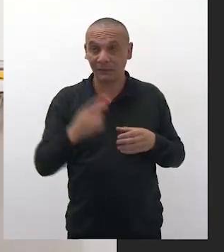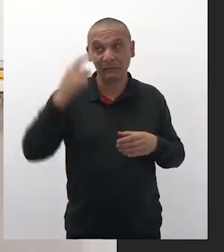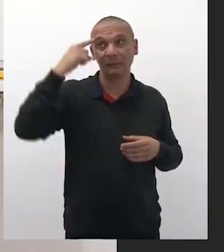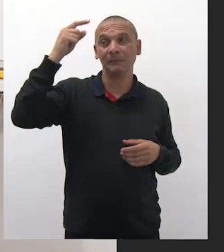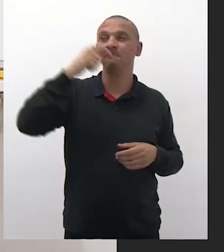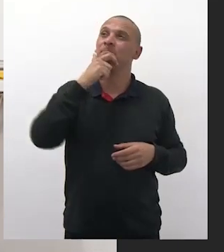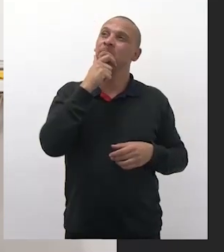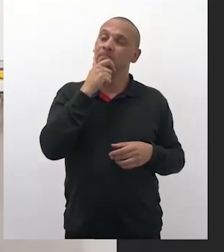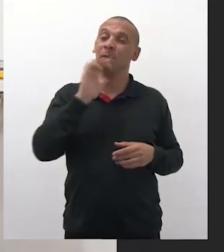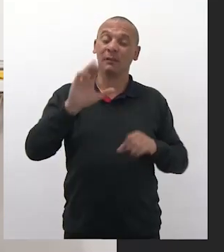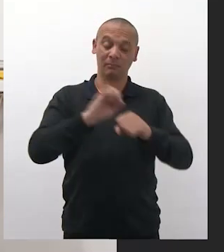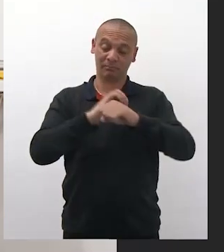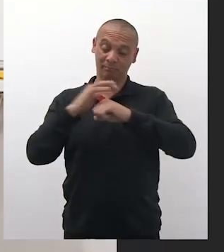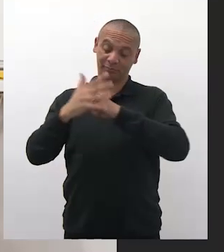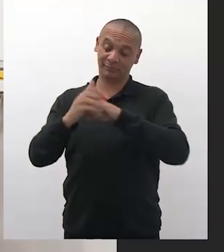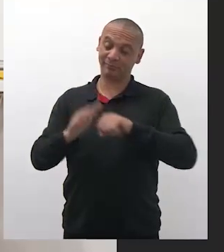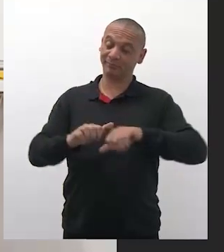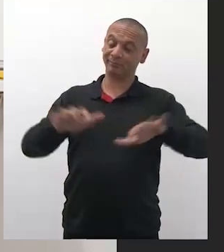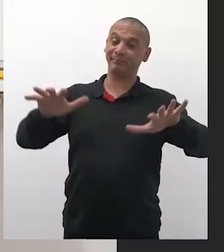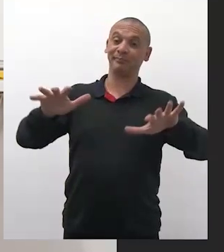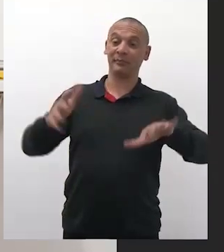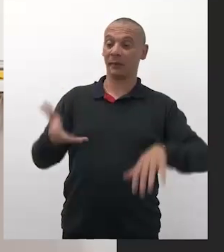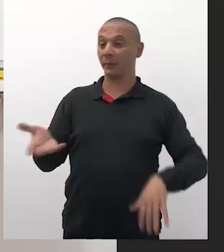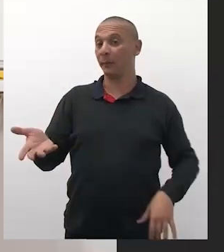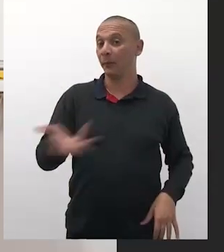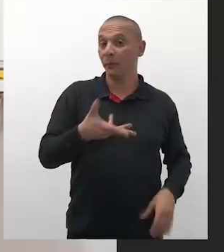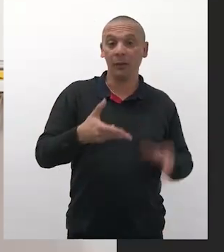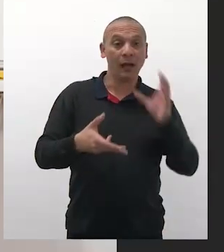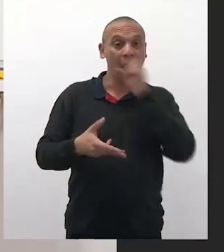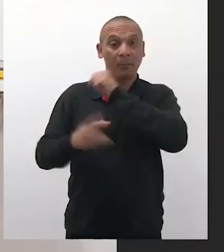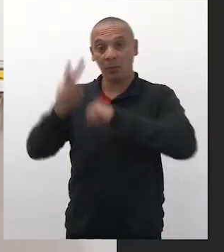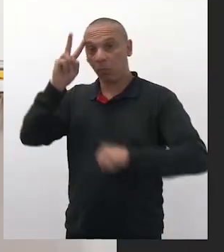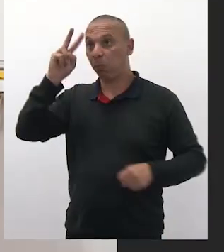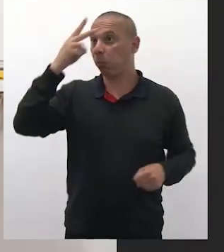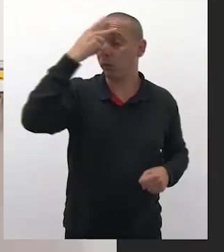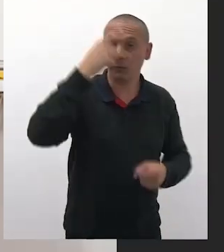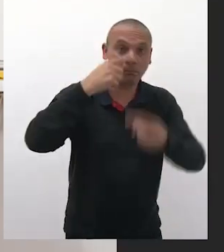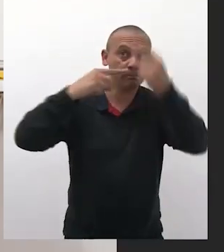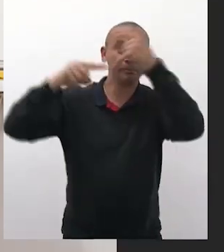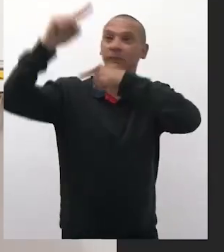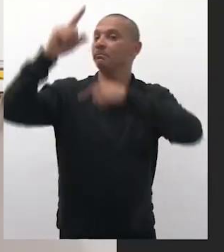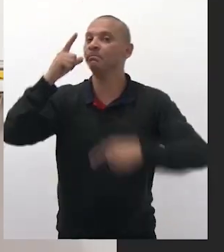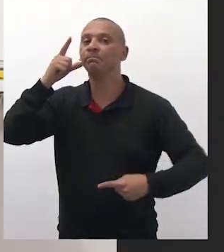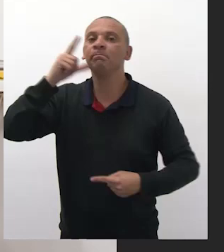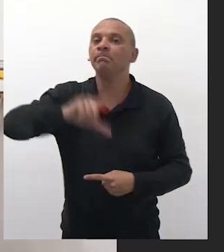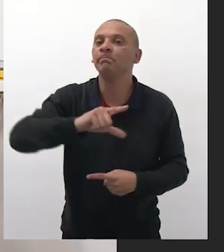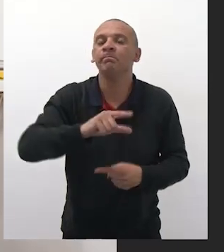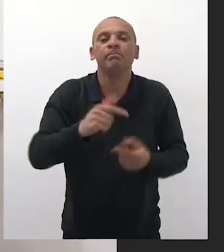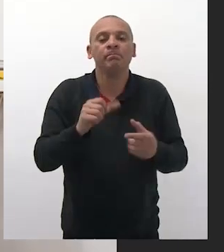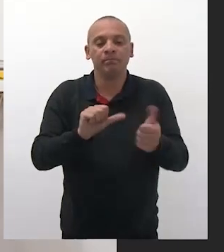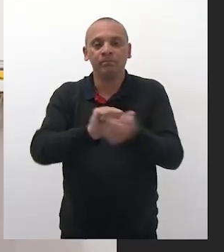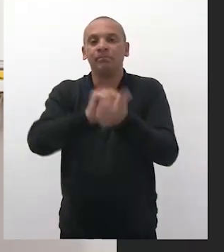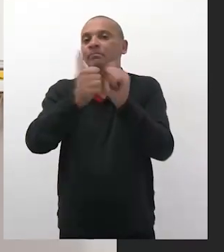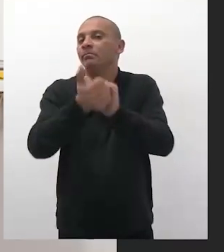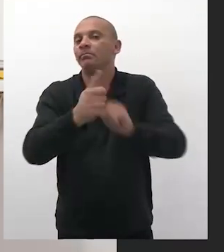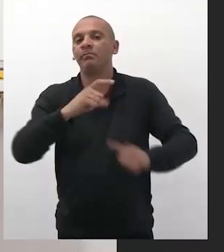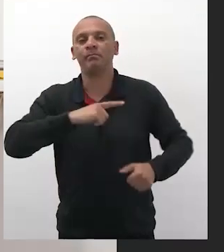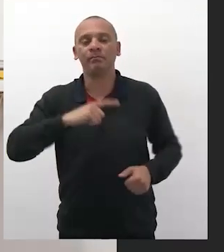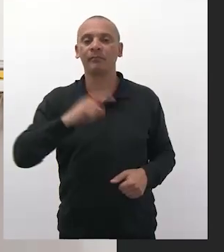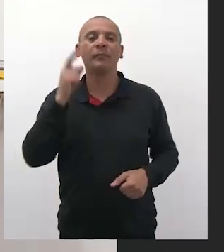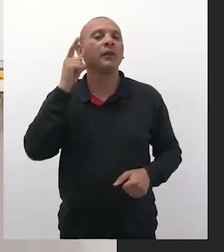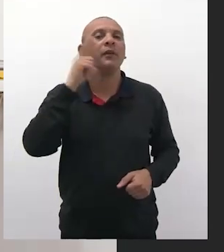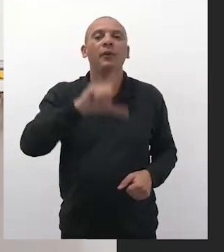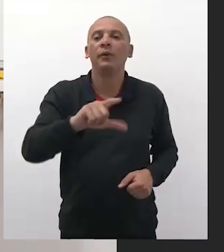ideia, mas a pandemia veio e acelerou tudo, né? Então, já conseguimos